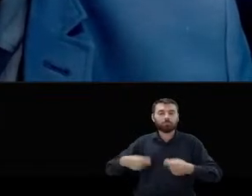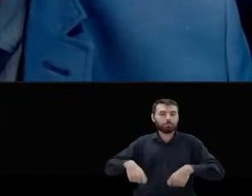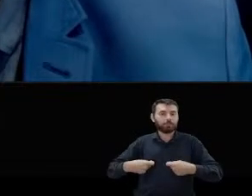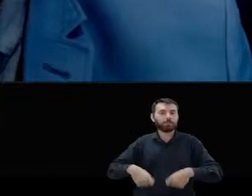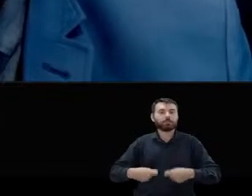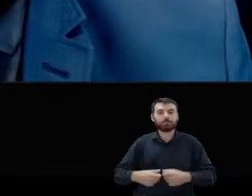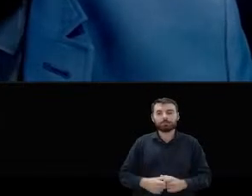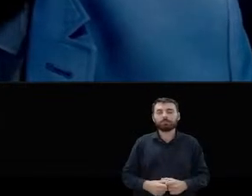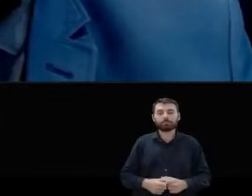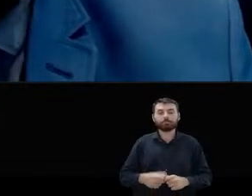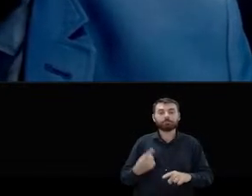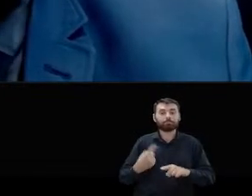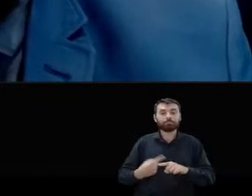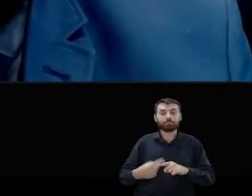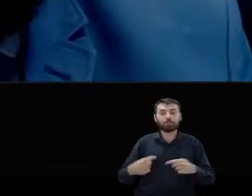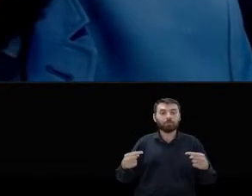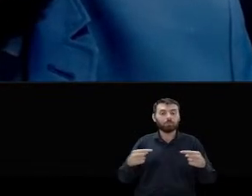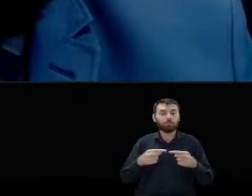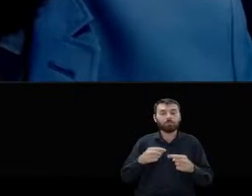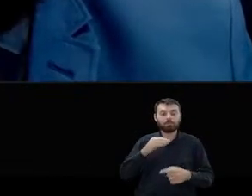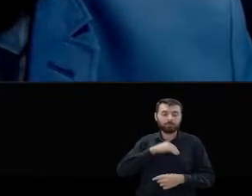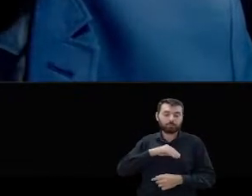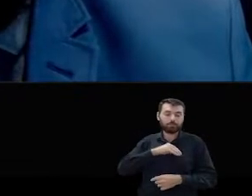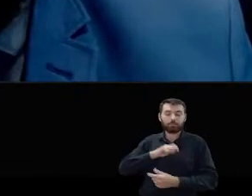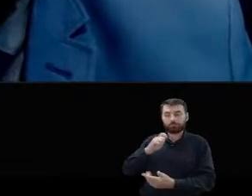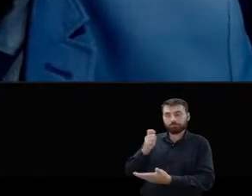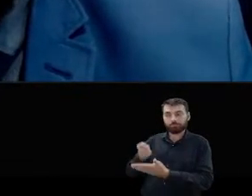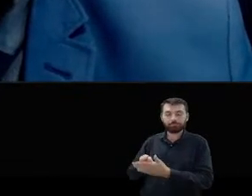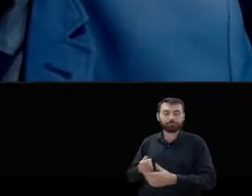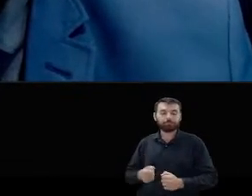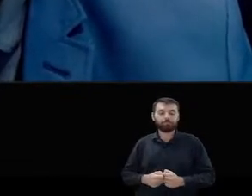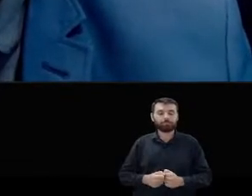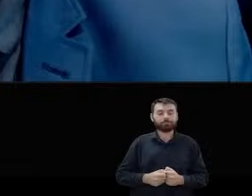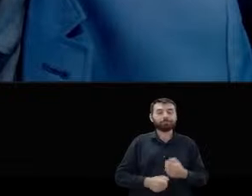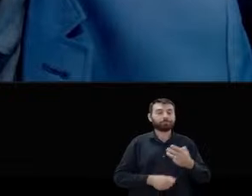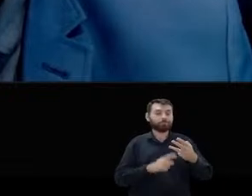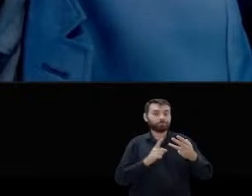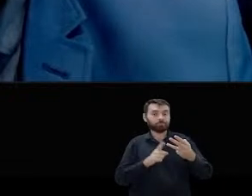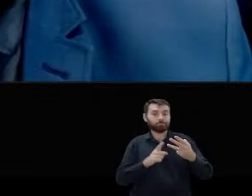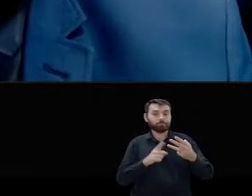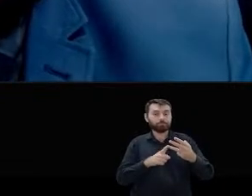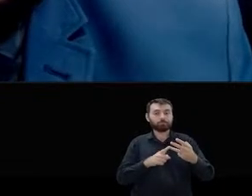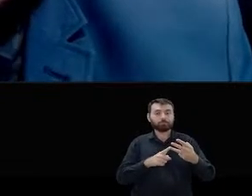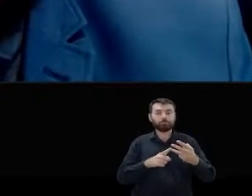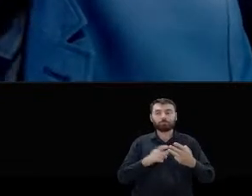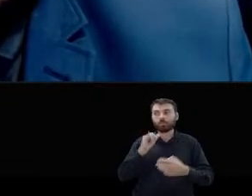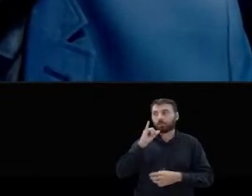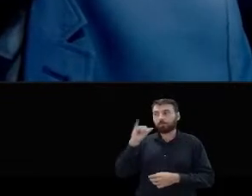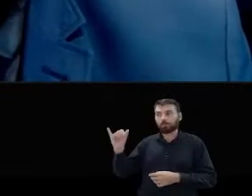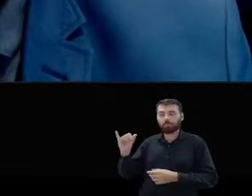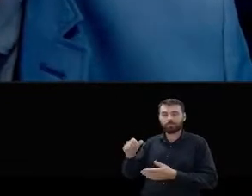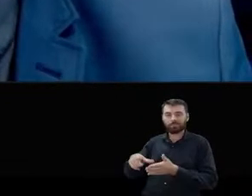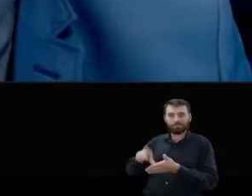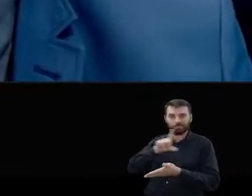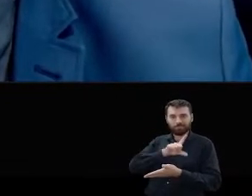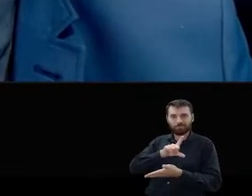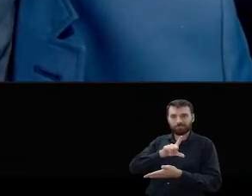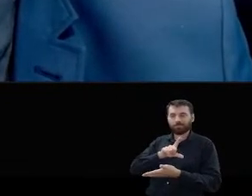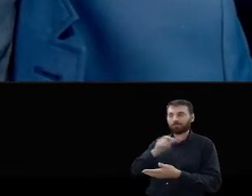natureza remuneratória, né, natureza salarial. No terceiro ponto do aviso prévio, essa é uma discussão bem interessante,